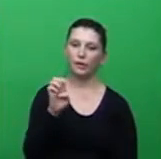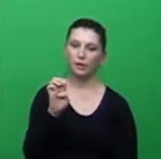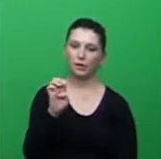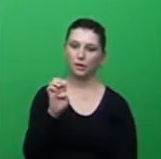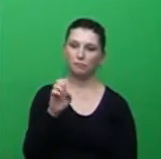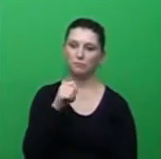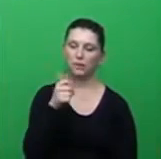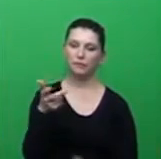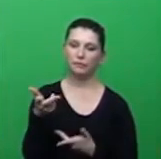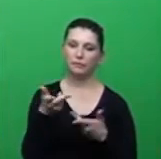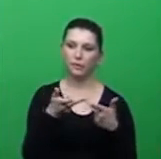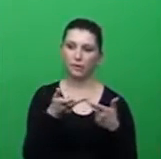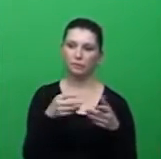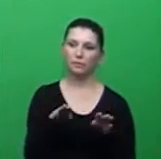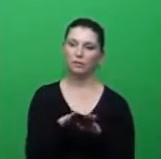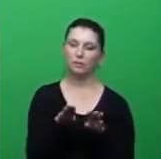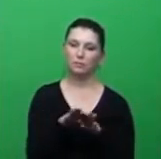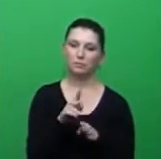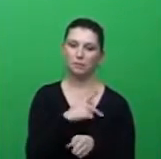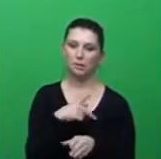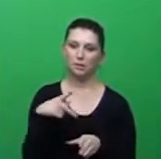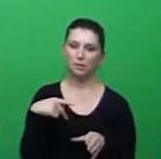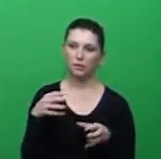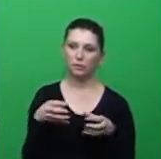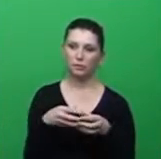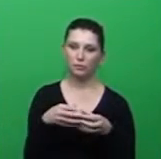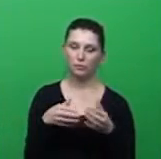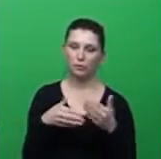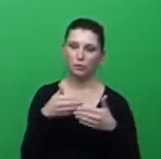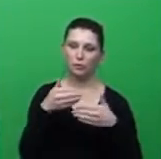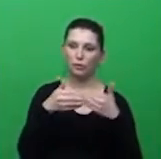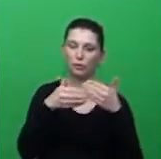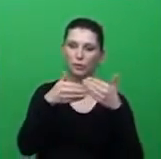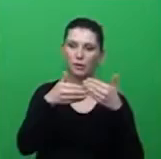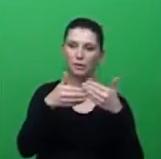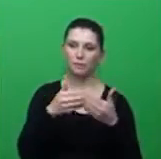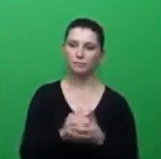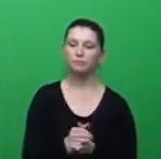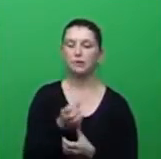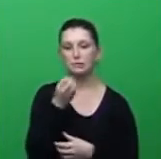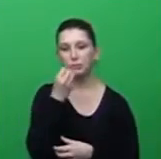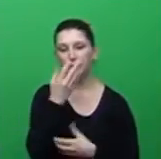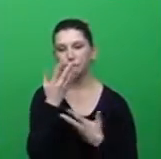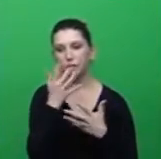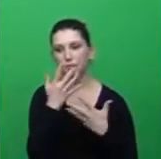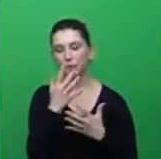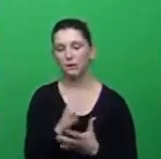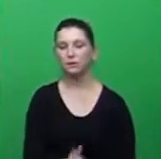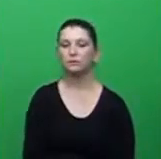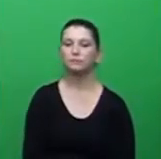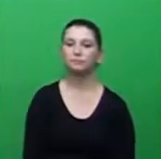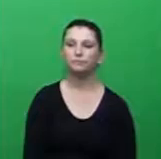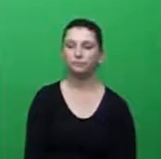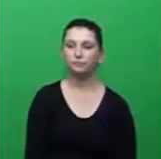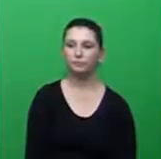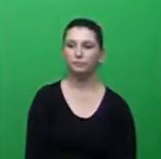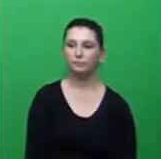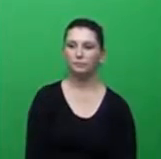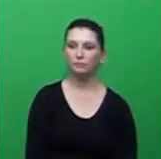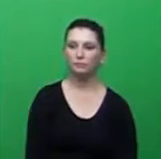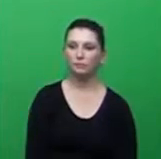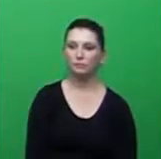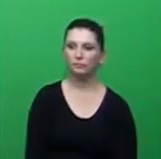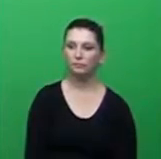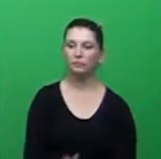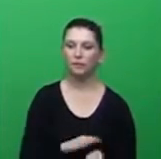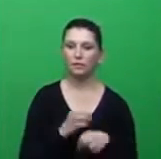e também com o presidente da Comissão de Obras, que agora vem um novo reforço para a gente poder estar trabalhando cada vez mais. Questão de ordem